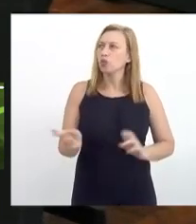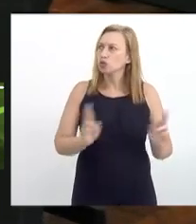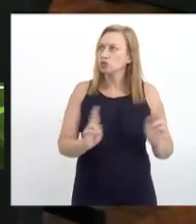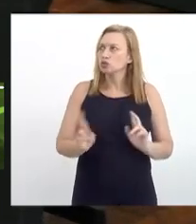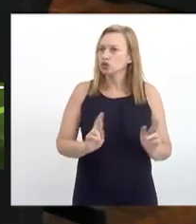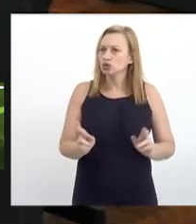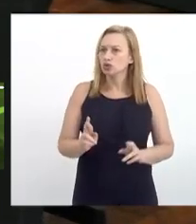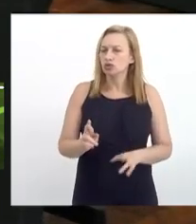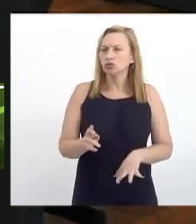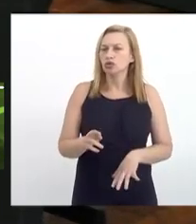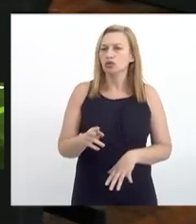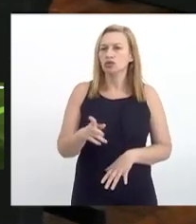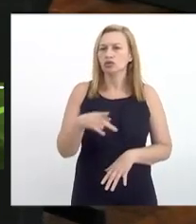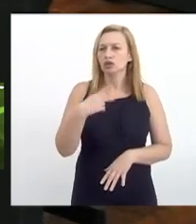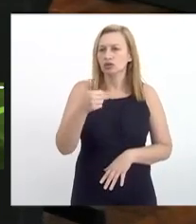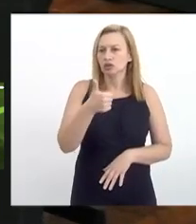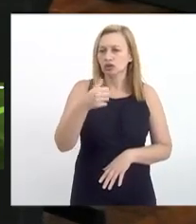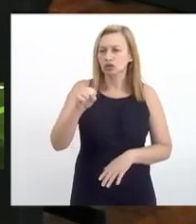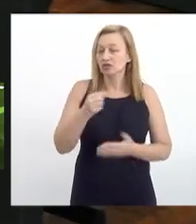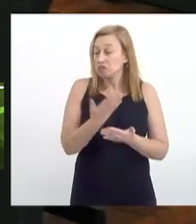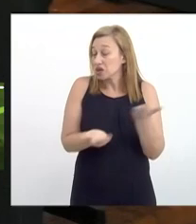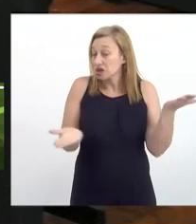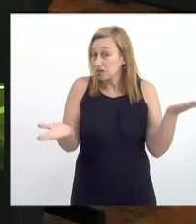18, todos os poderes vão perder.